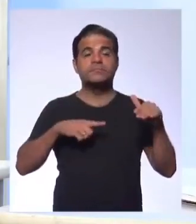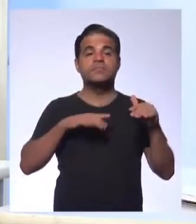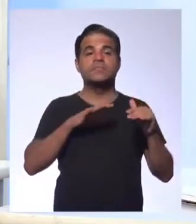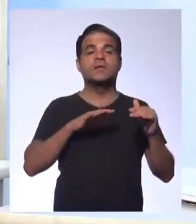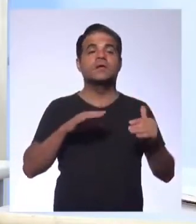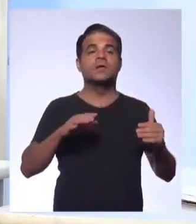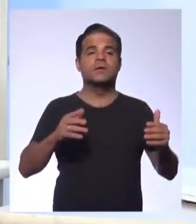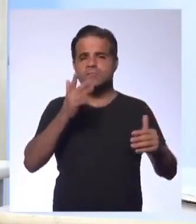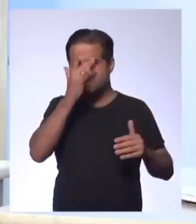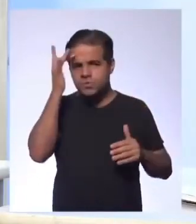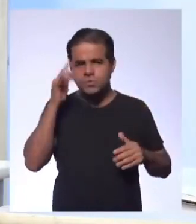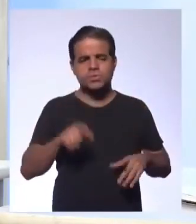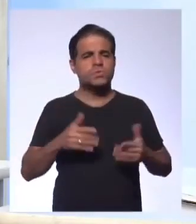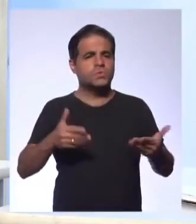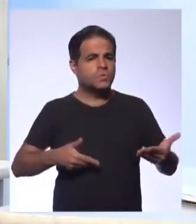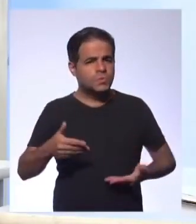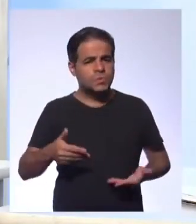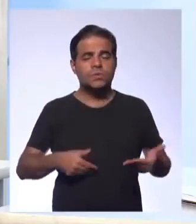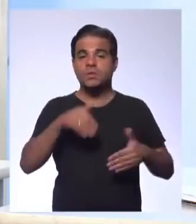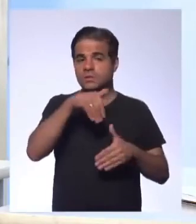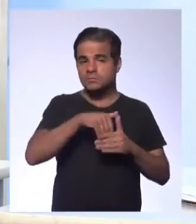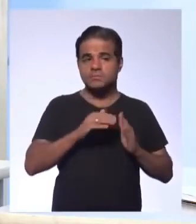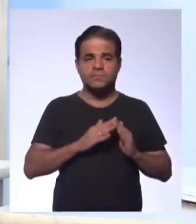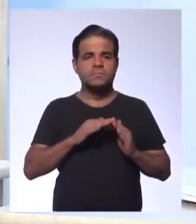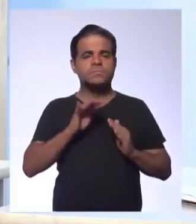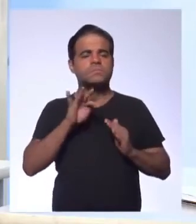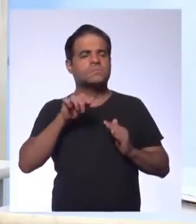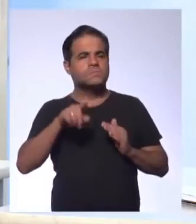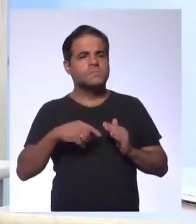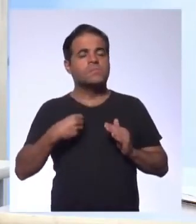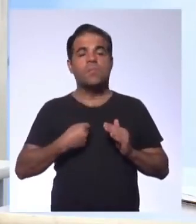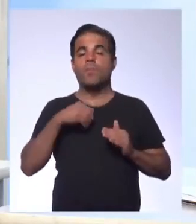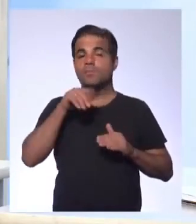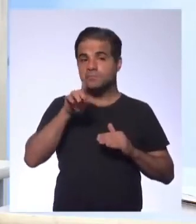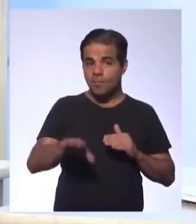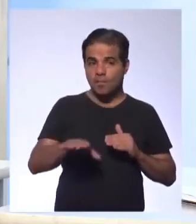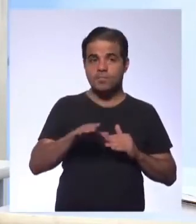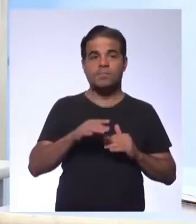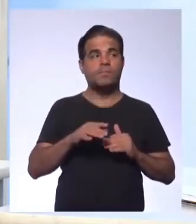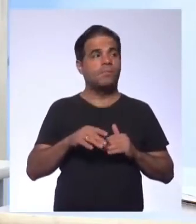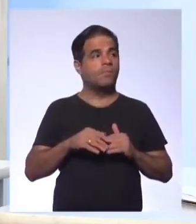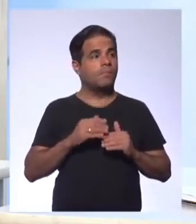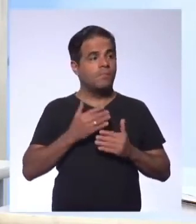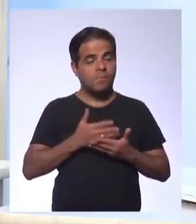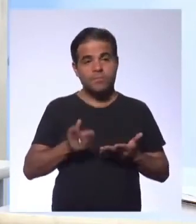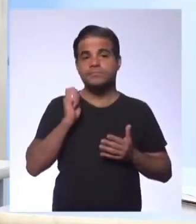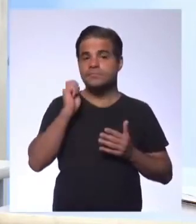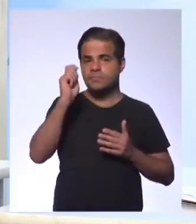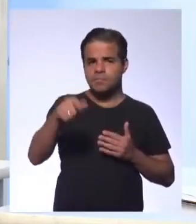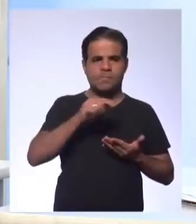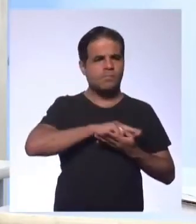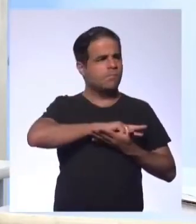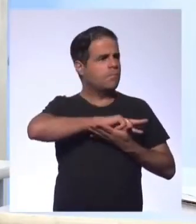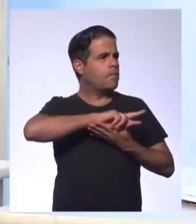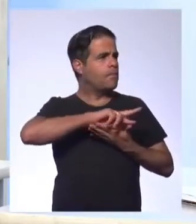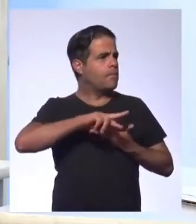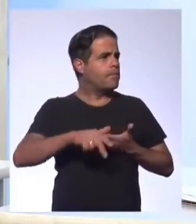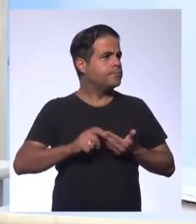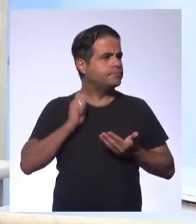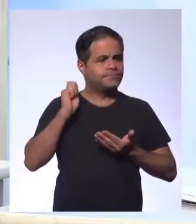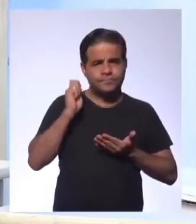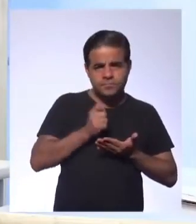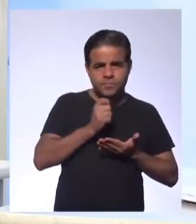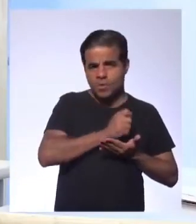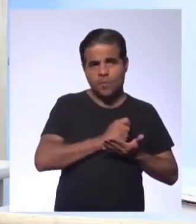são as pessoas que moram nesse feudo. Eles vivem no feudo, só que eles têm que pagar uma série de obrigações aí para